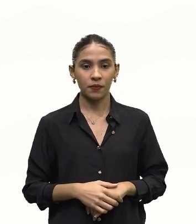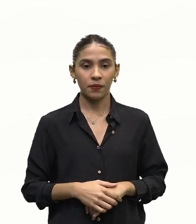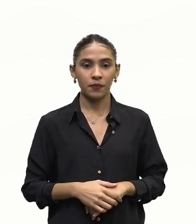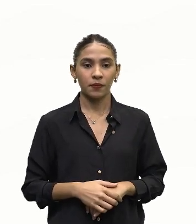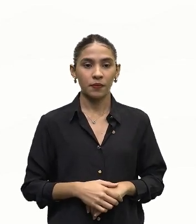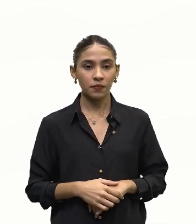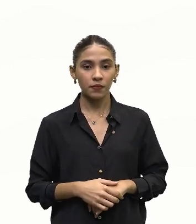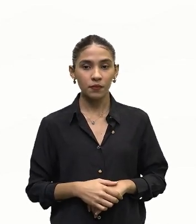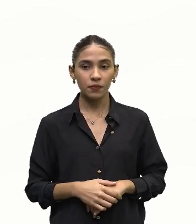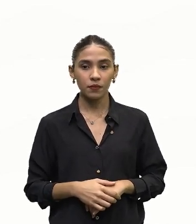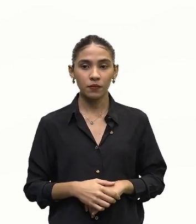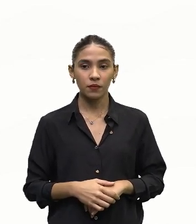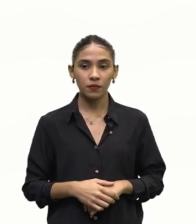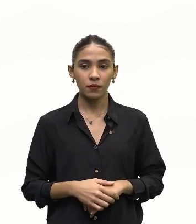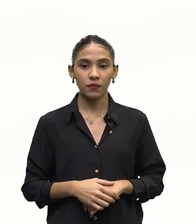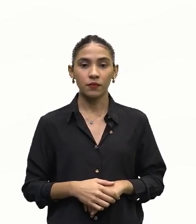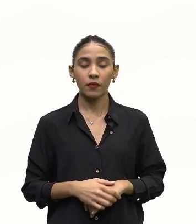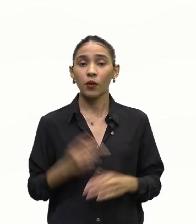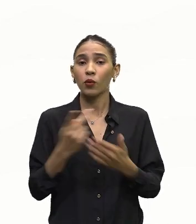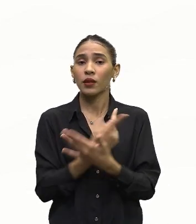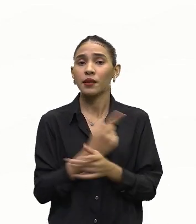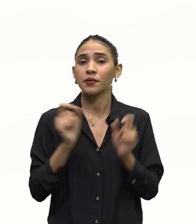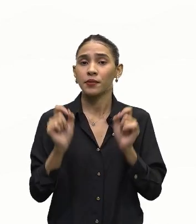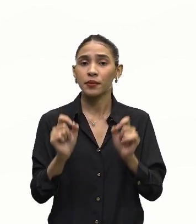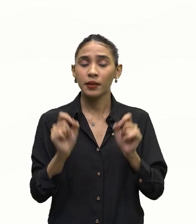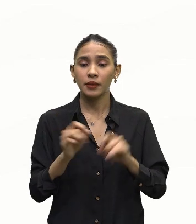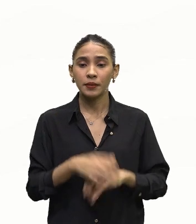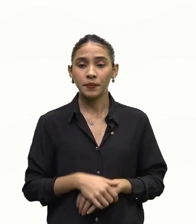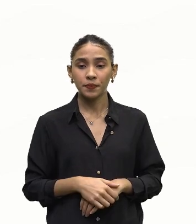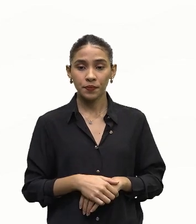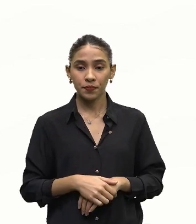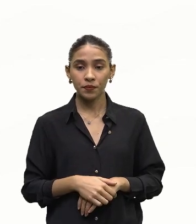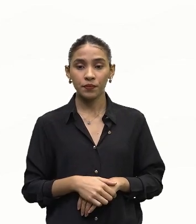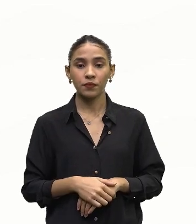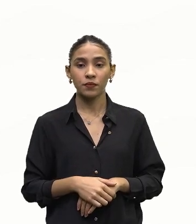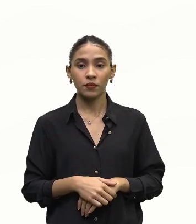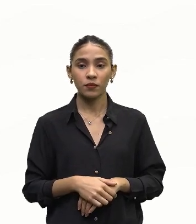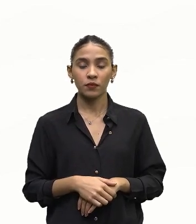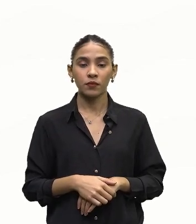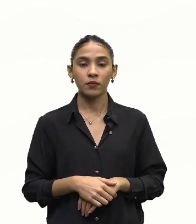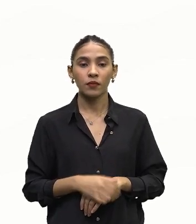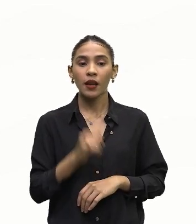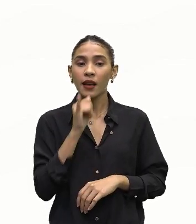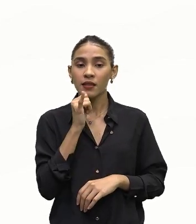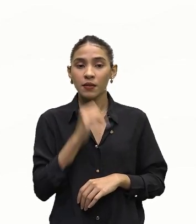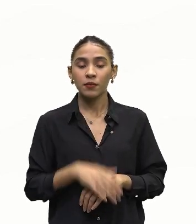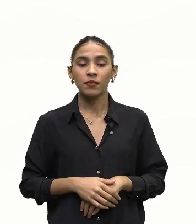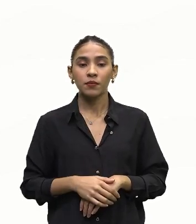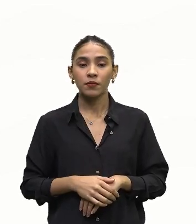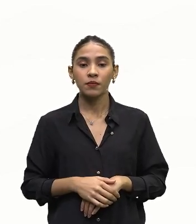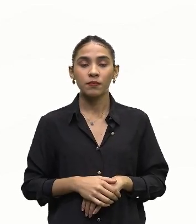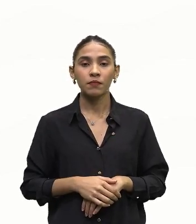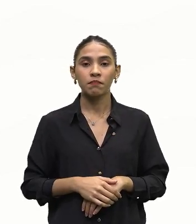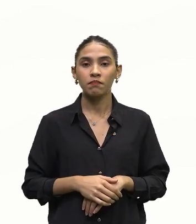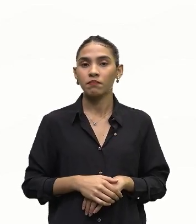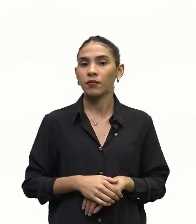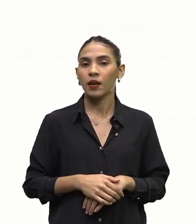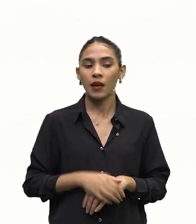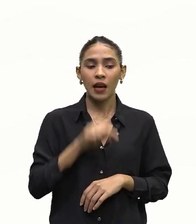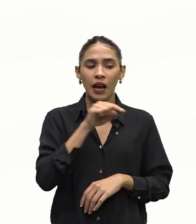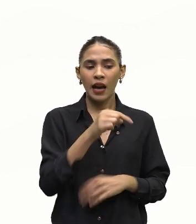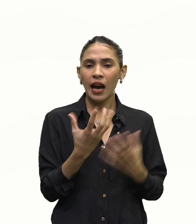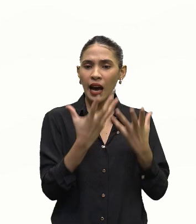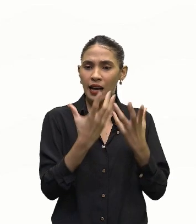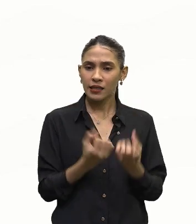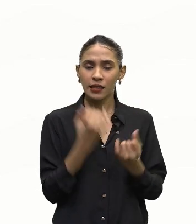confirmação? O que acontece nessa confirmação é que, olha só, ele dá maior credibilidade aos dados